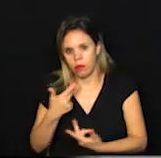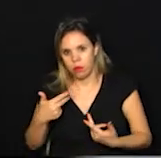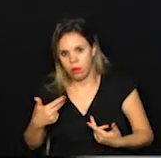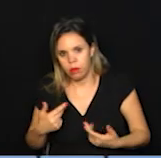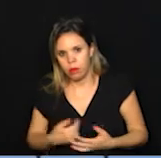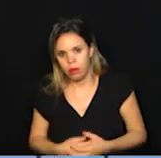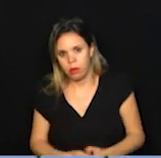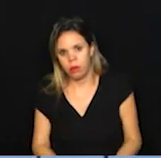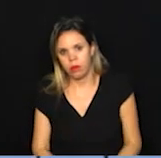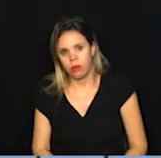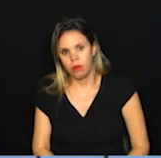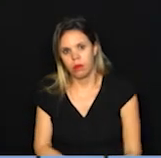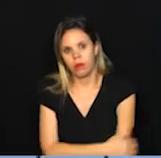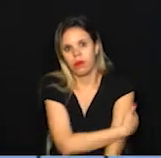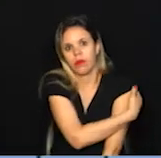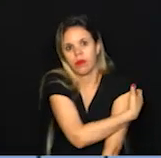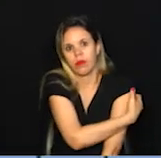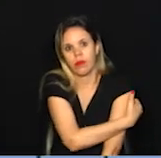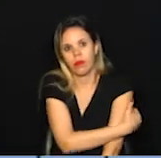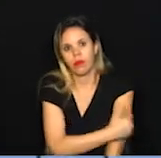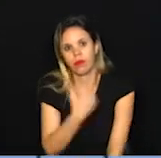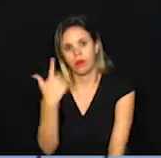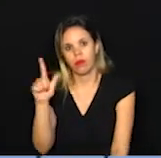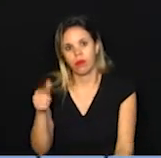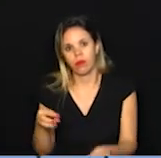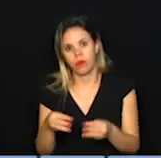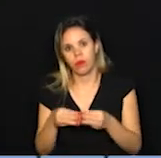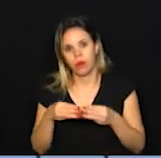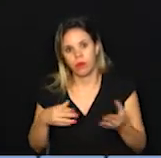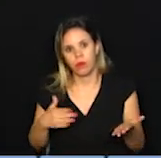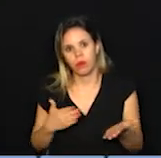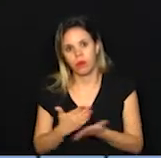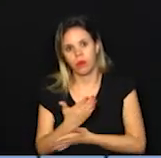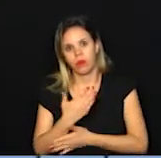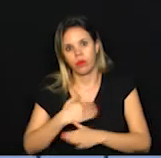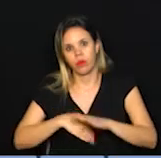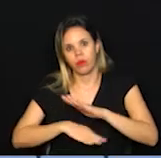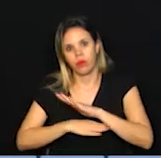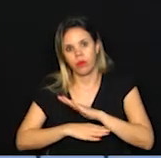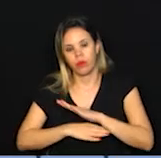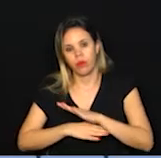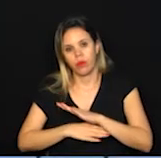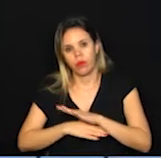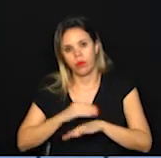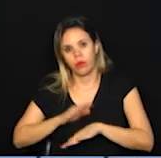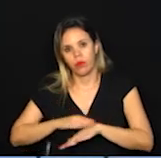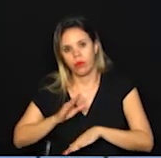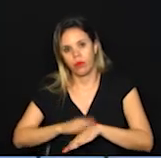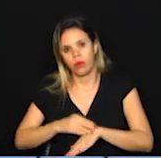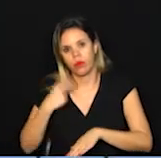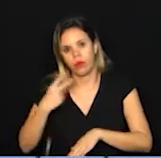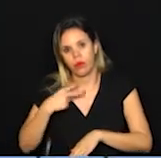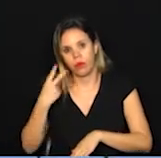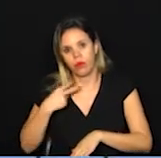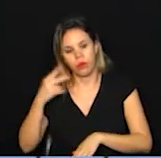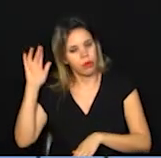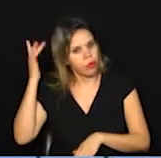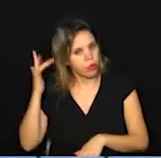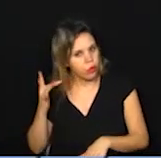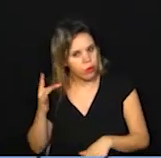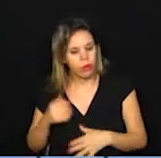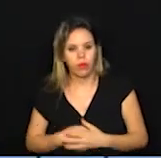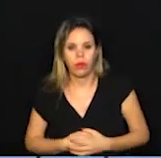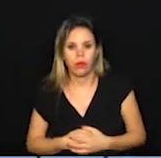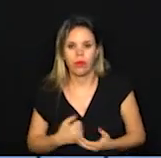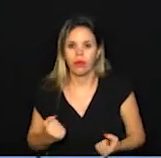alimentação. Olha, uma outra moção aprovada pela Câmara é de autoria da vereadora Guida Calisto,